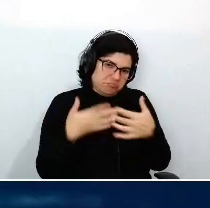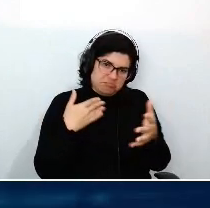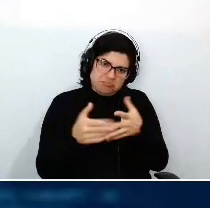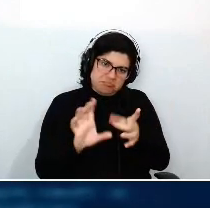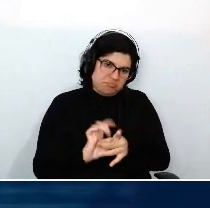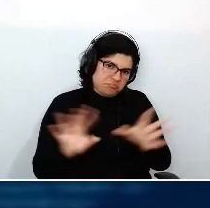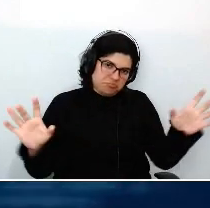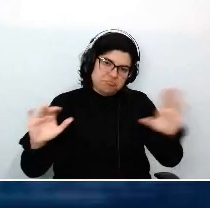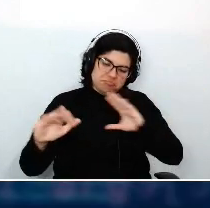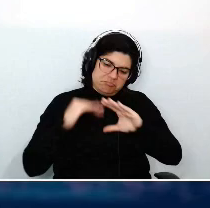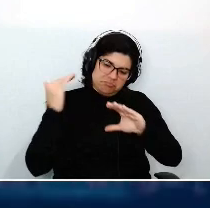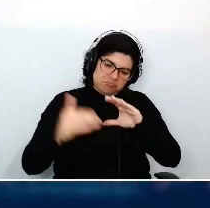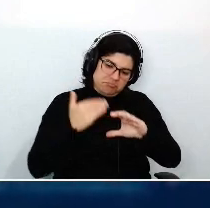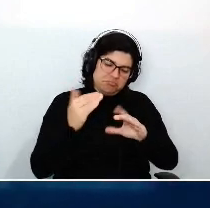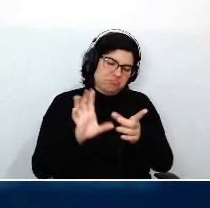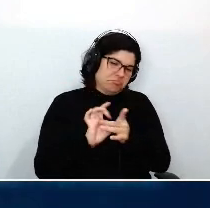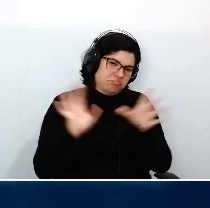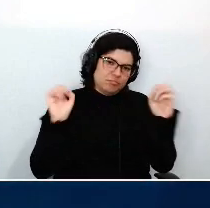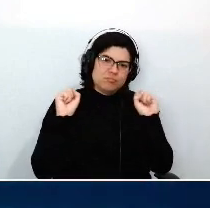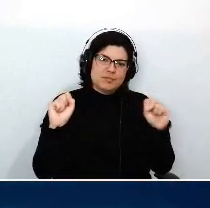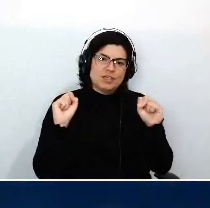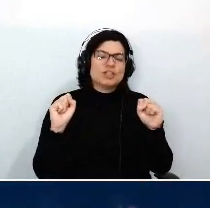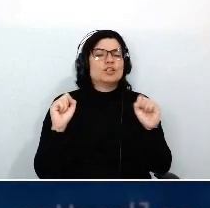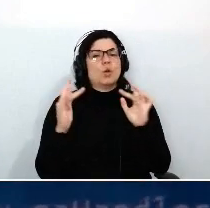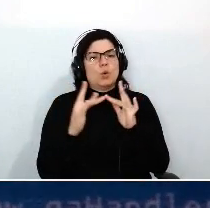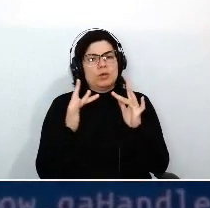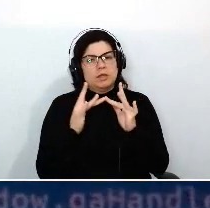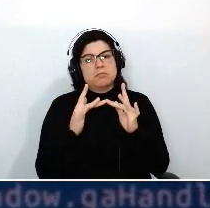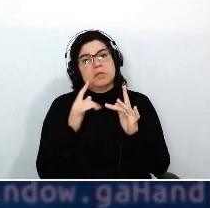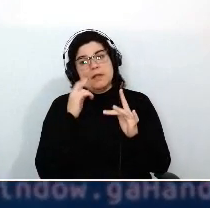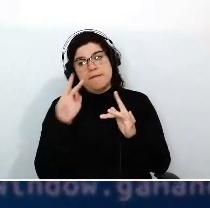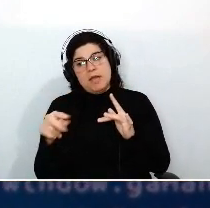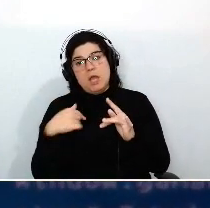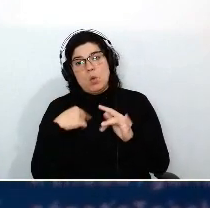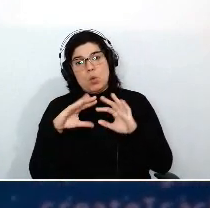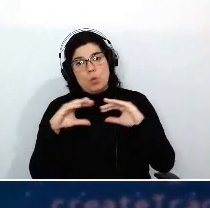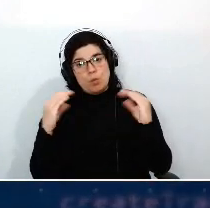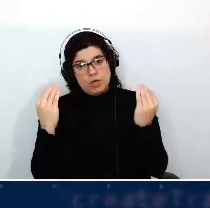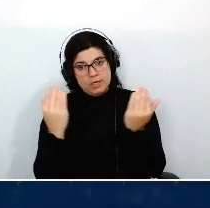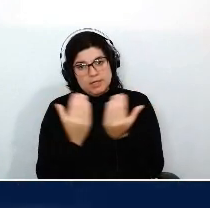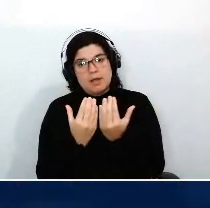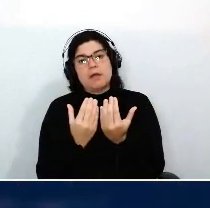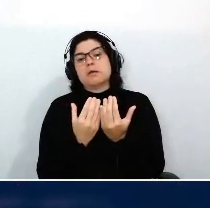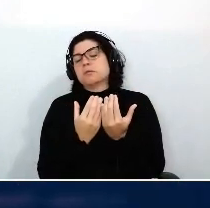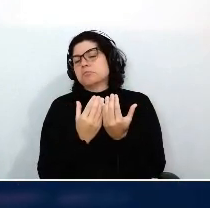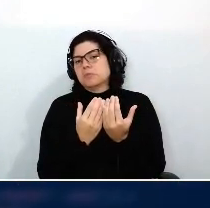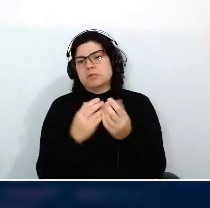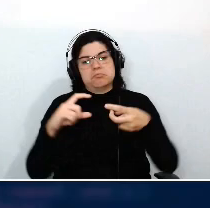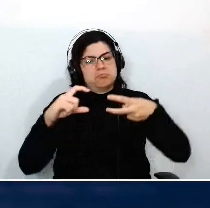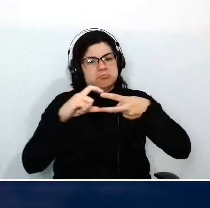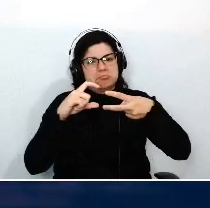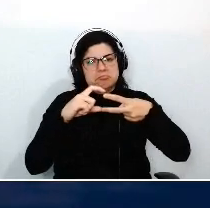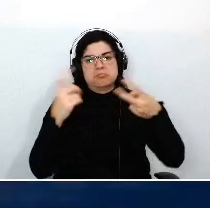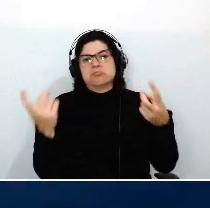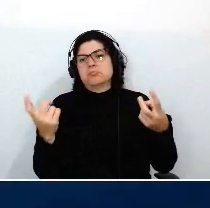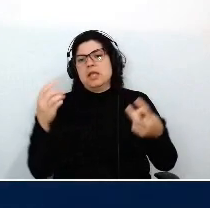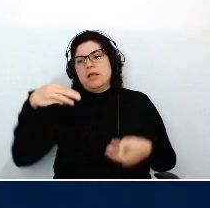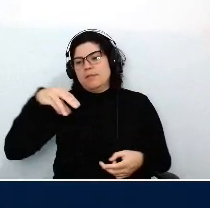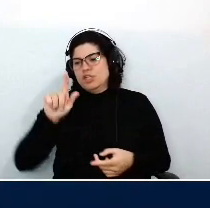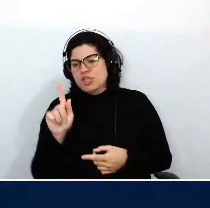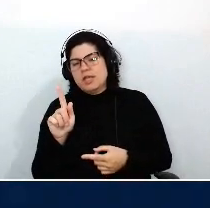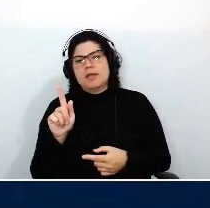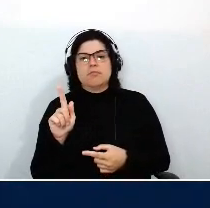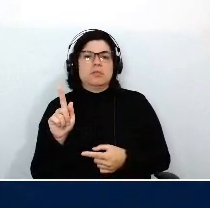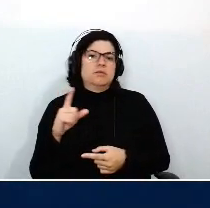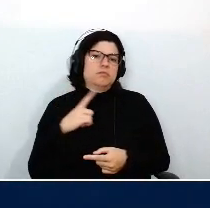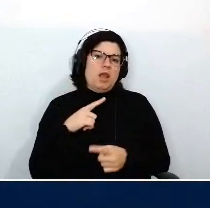Co, fica à vontade. Se você me vê em alguma comunidade, aí Slack do PHPSP, WhatsApp do PHPMG, Telegram